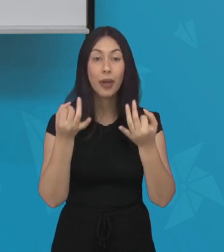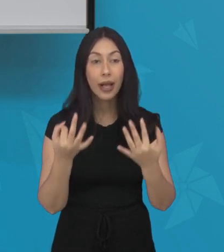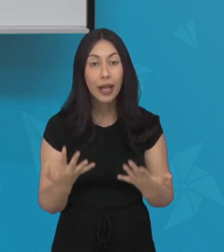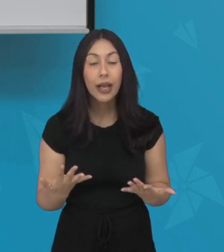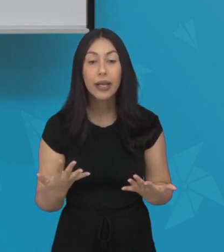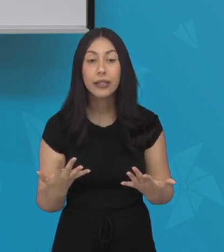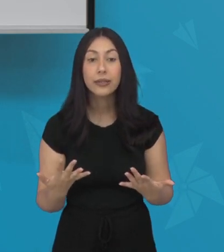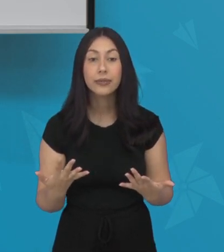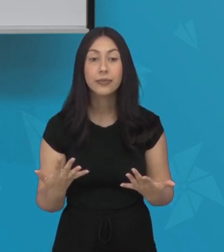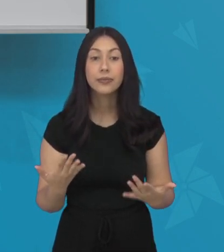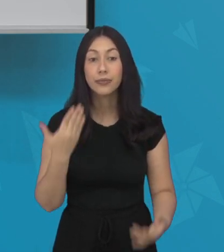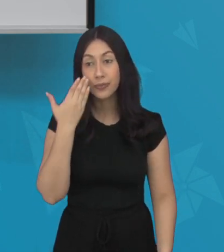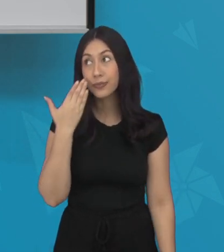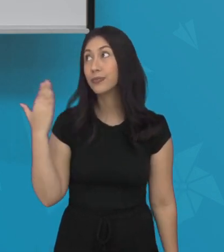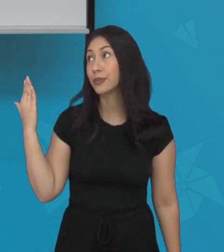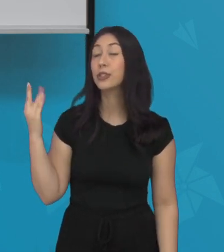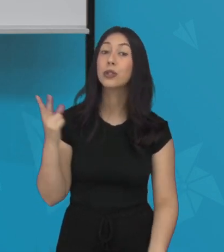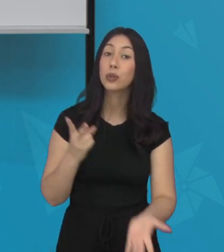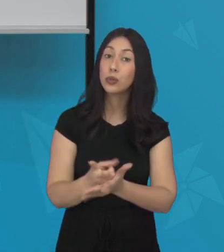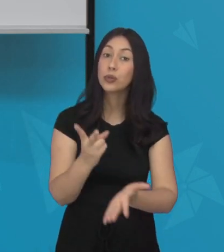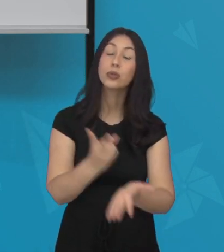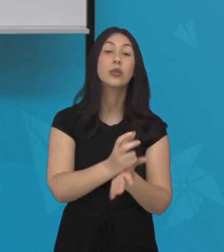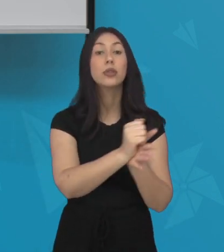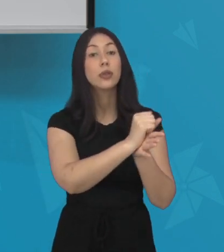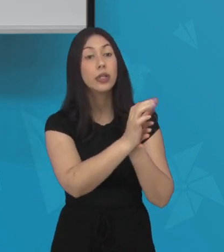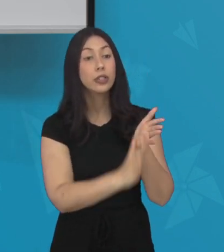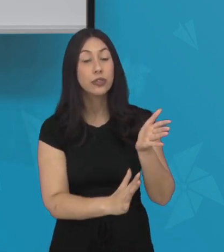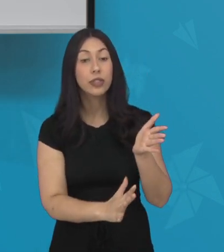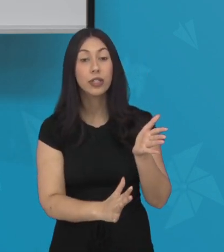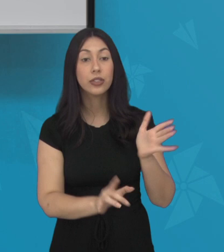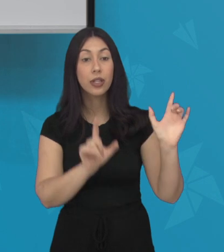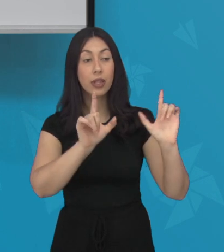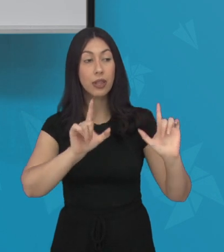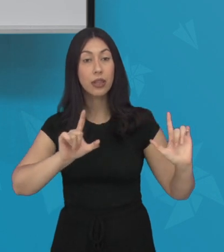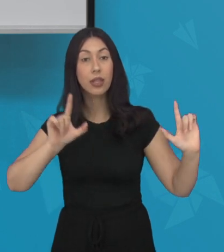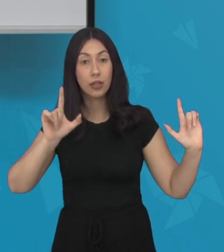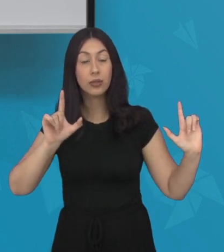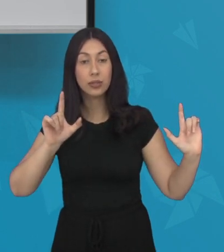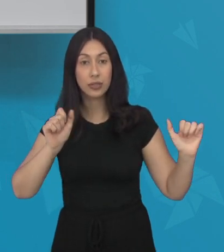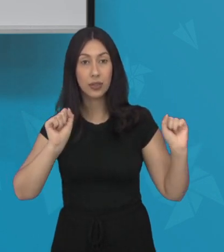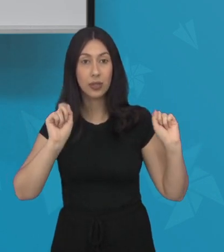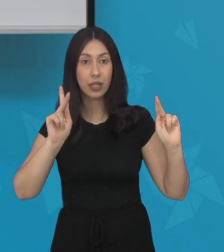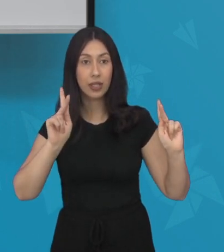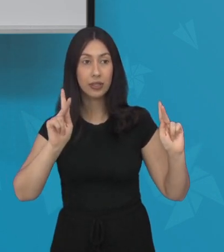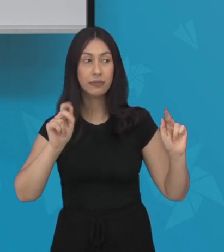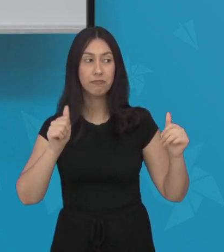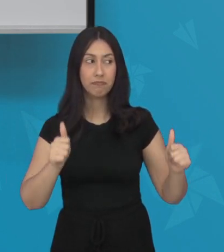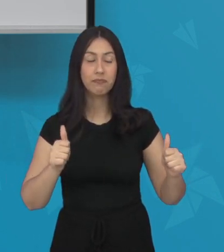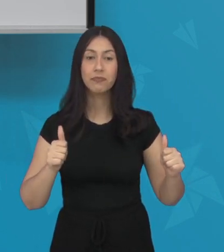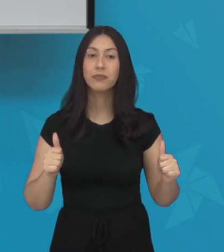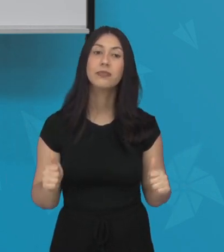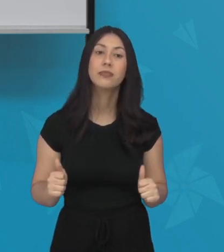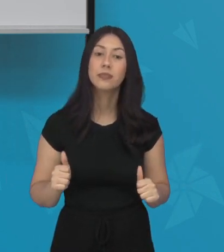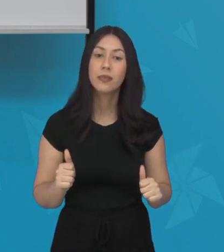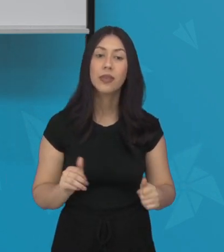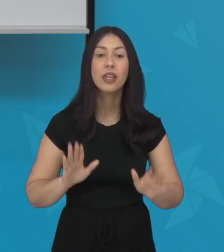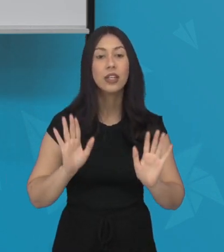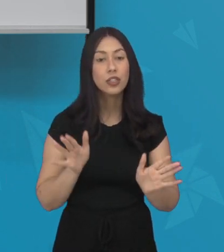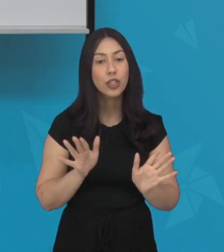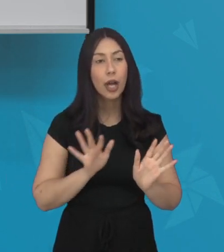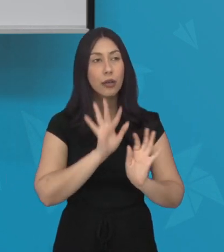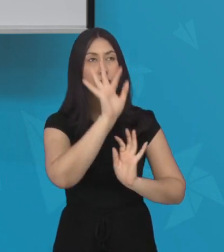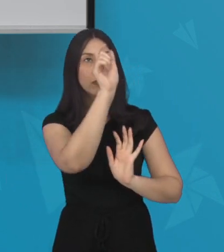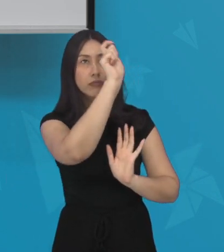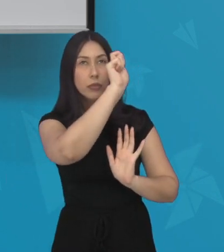falei alguns segundos atrás, a continuação do nosso exercício 3 vai ser aqui na lousa, que a gente vai fazer aqui com vocês, tudo bem? Eu já deixei